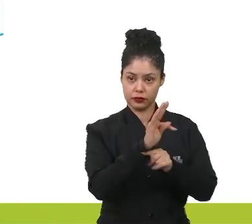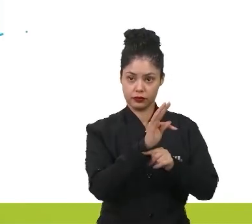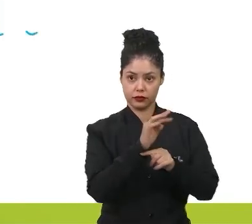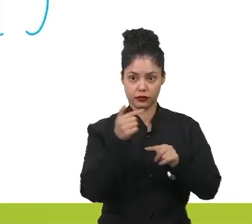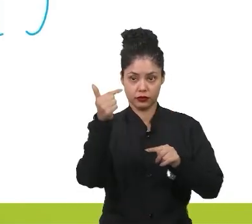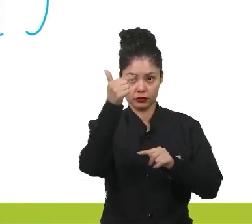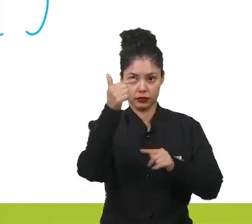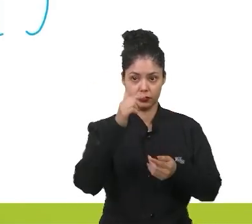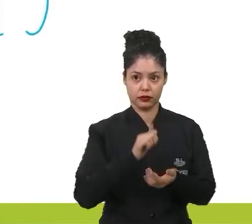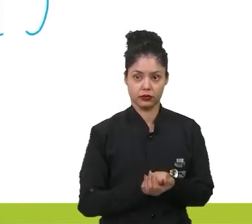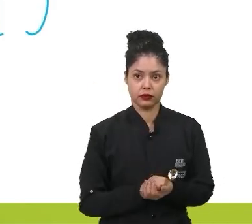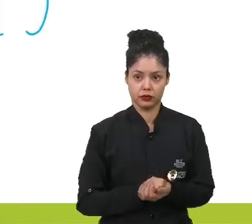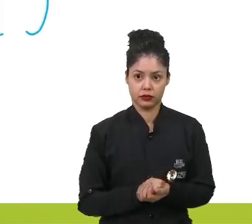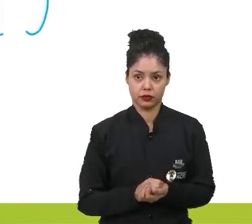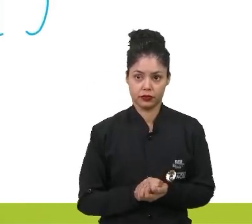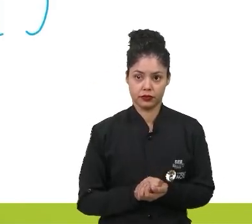quadrado.